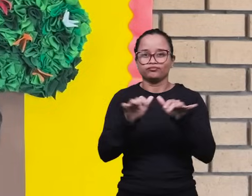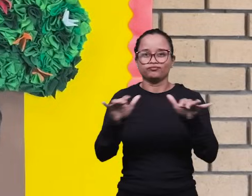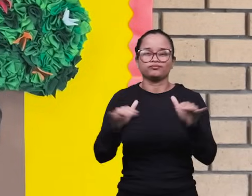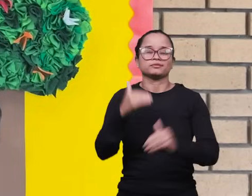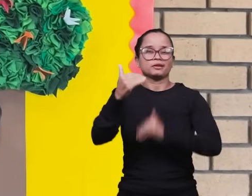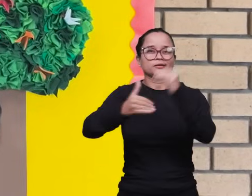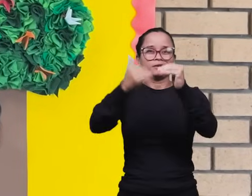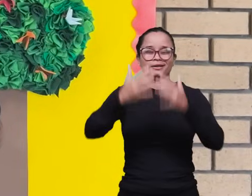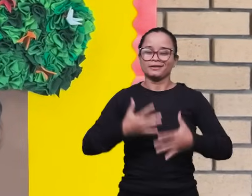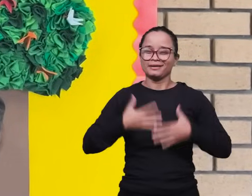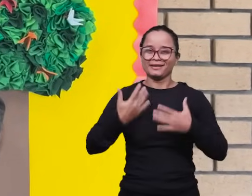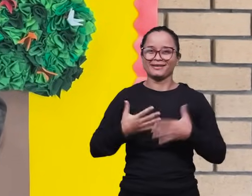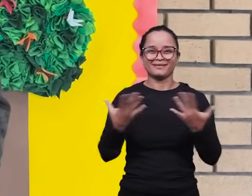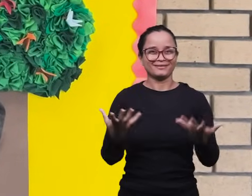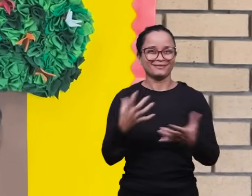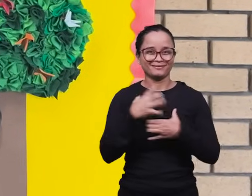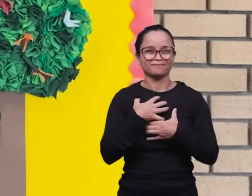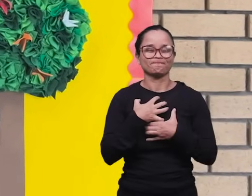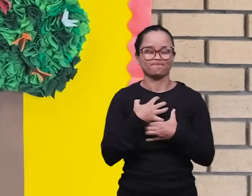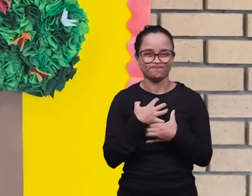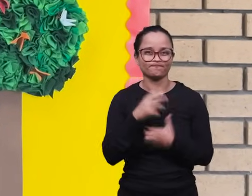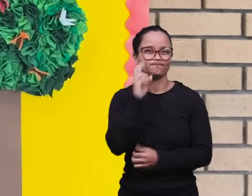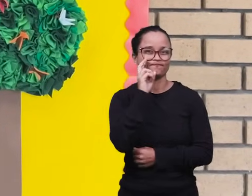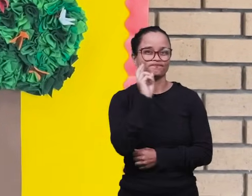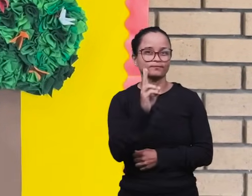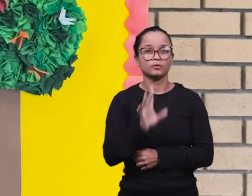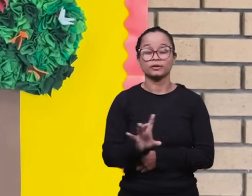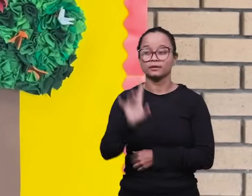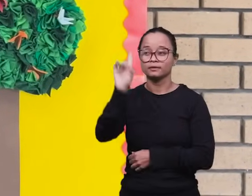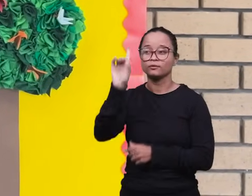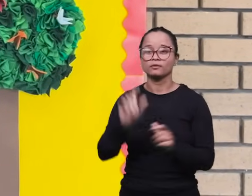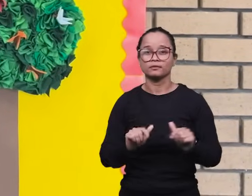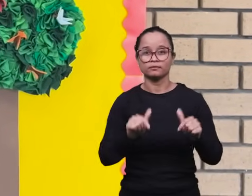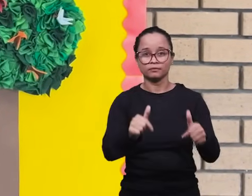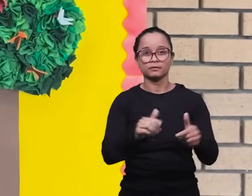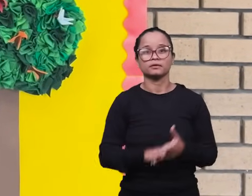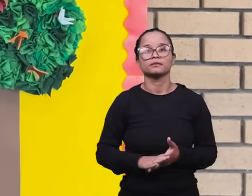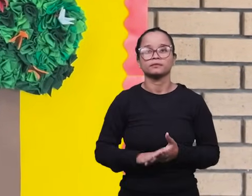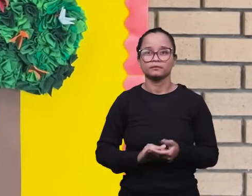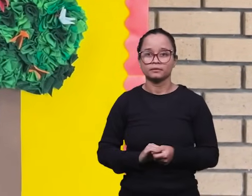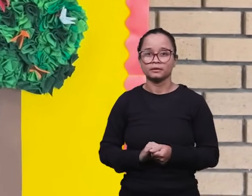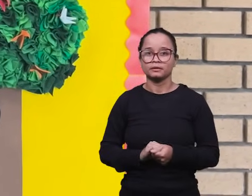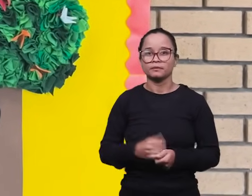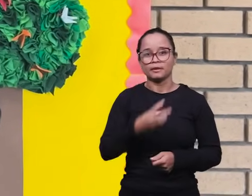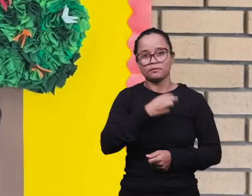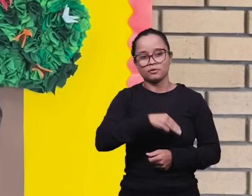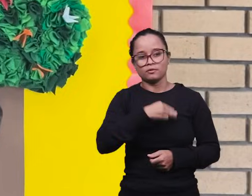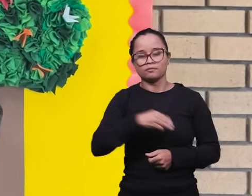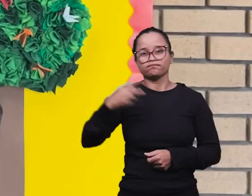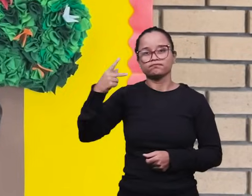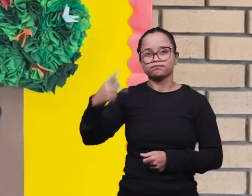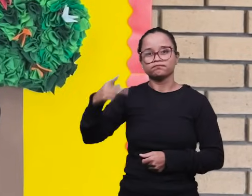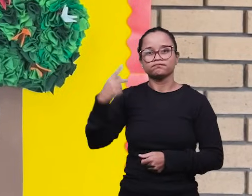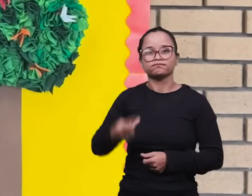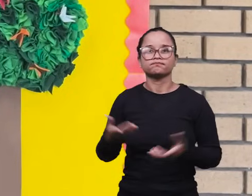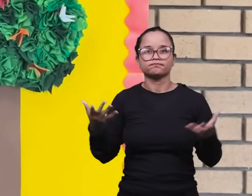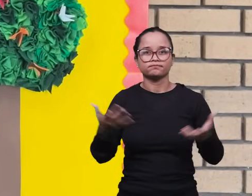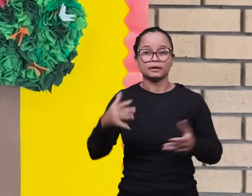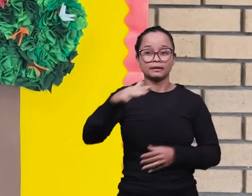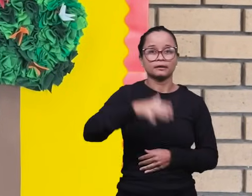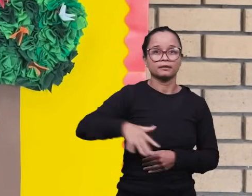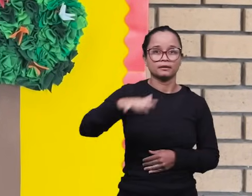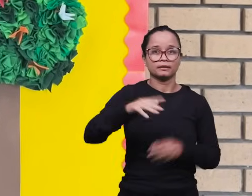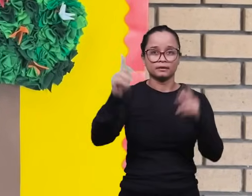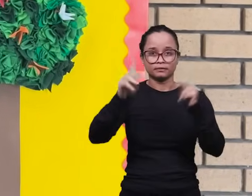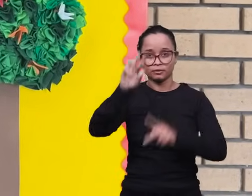crescimento. Alegra muito ver aquilo que Deus tem feito, pela sua graça, pela sua misericórdia, aqui